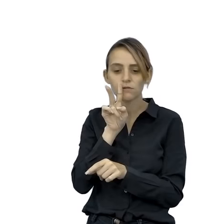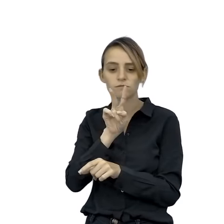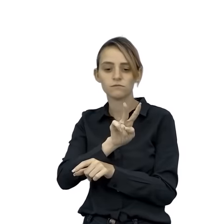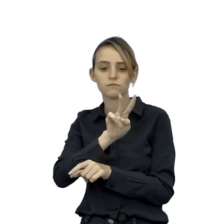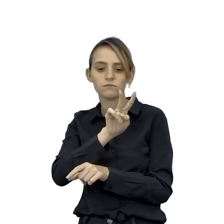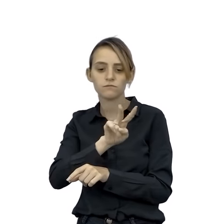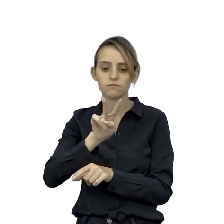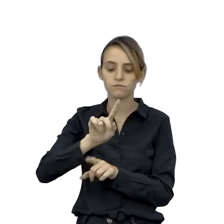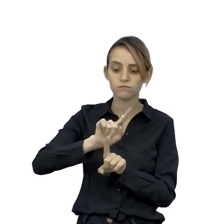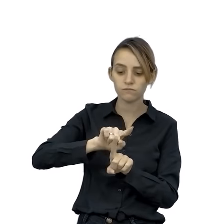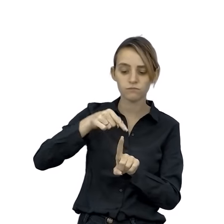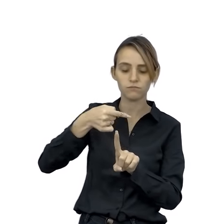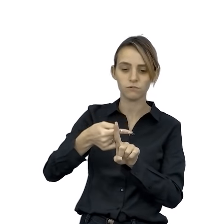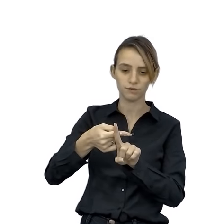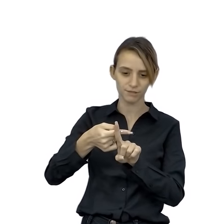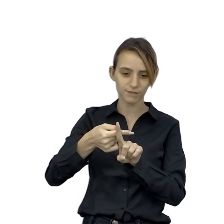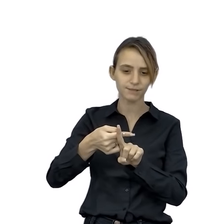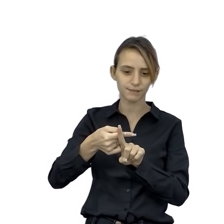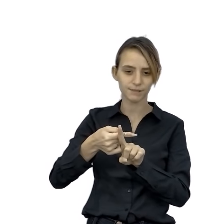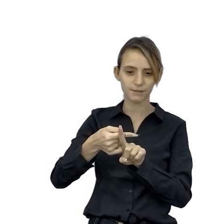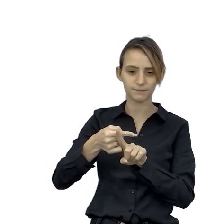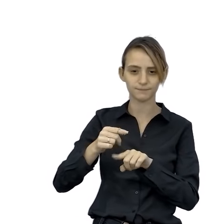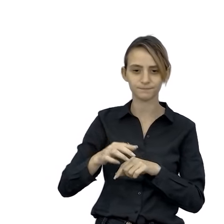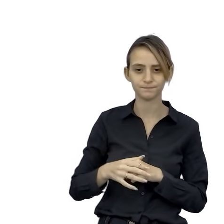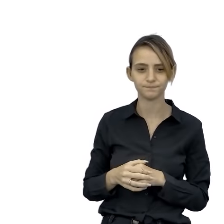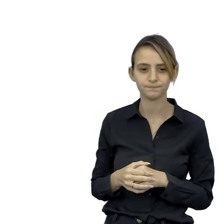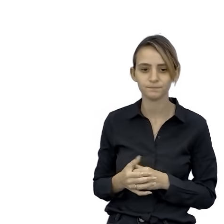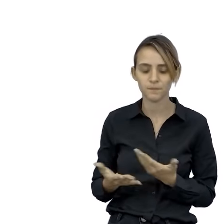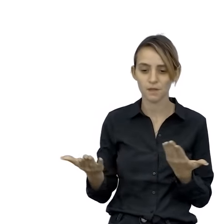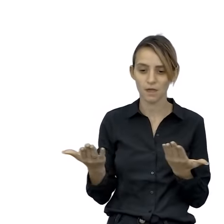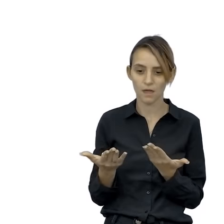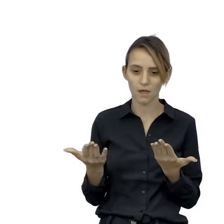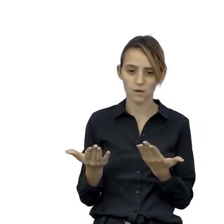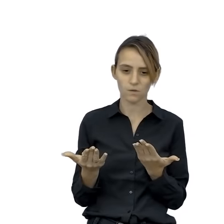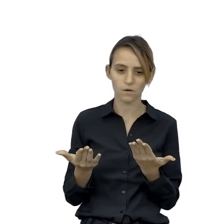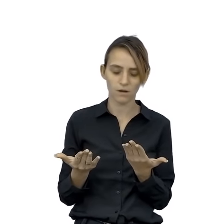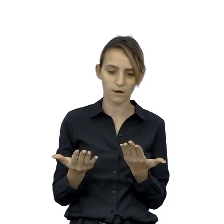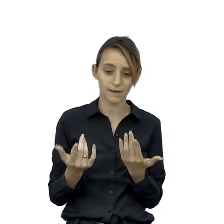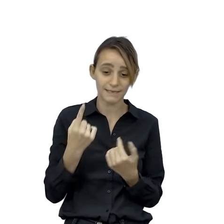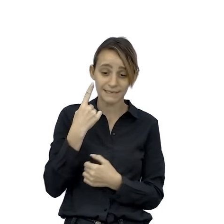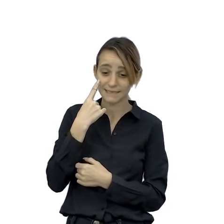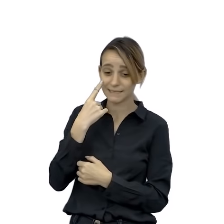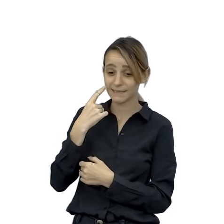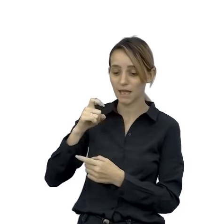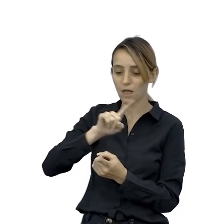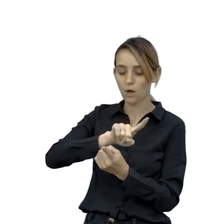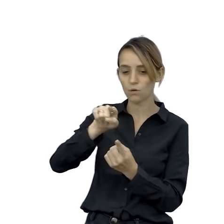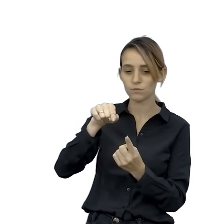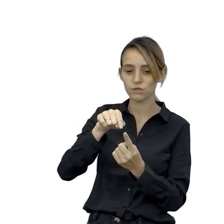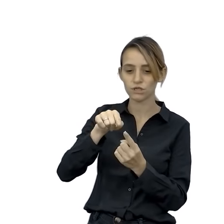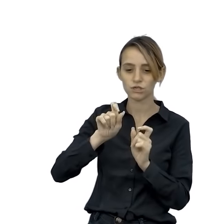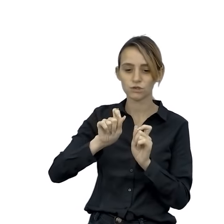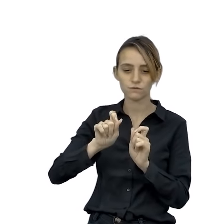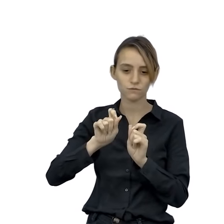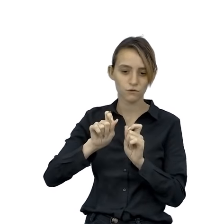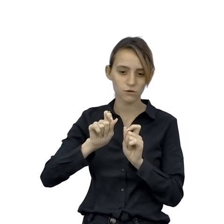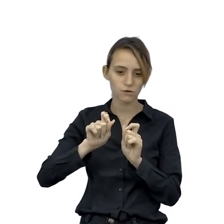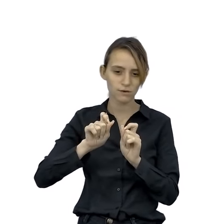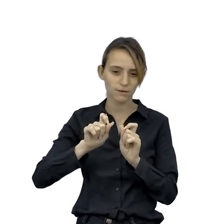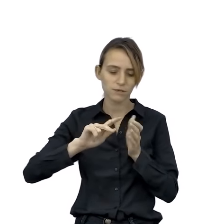campo aditivo aí de Vernot. Neste momento, a nossa ideia aqui não é esgotar, né, todos